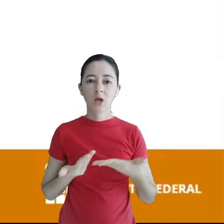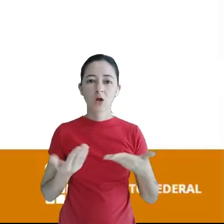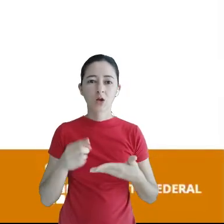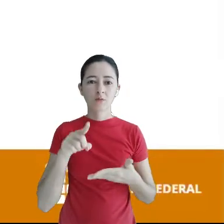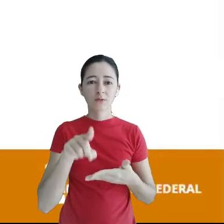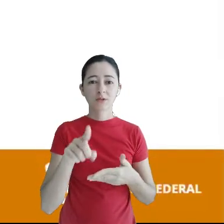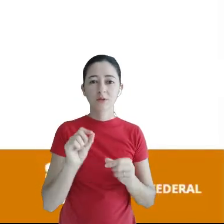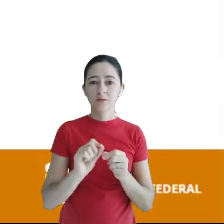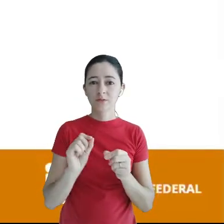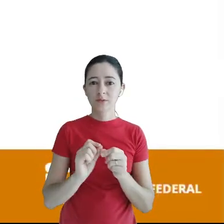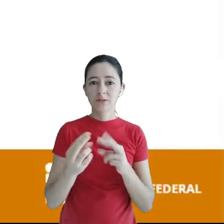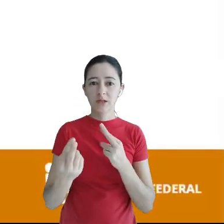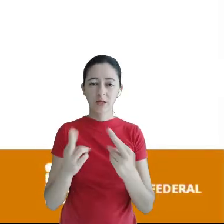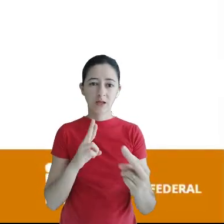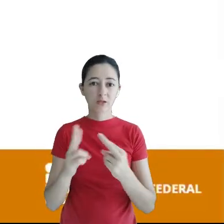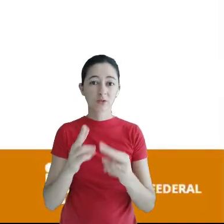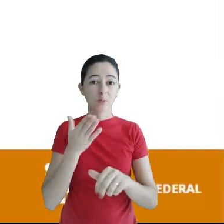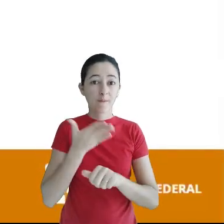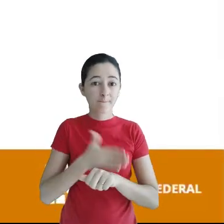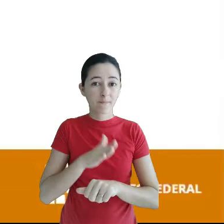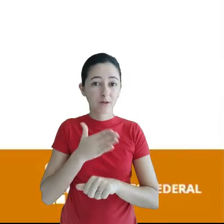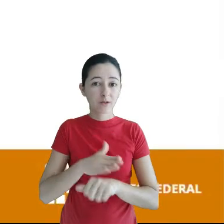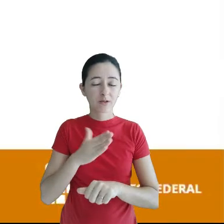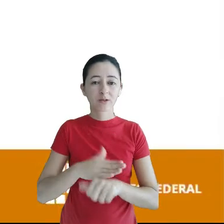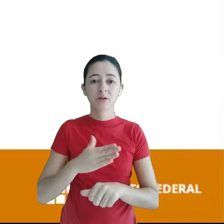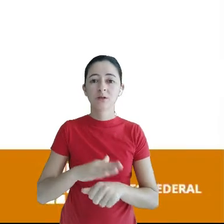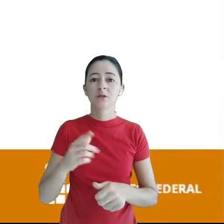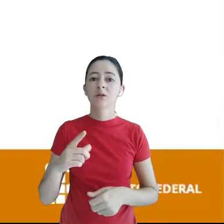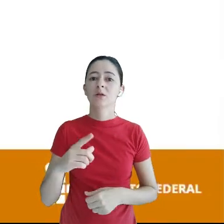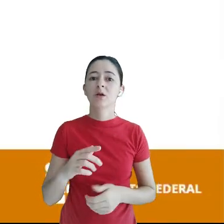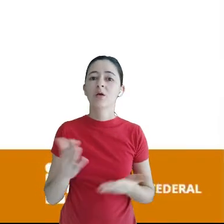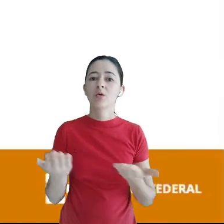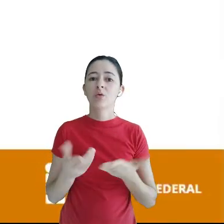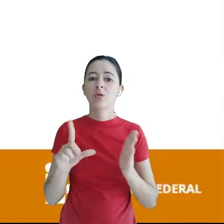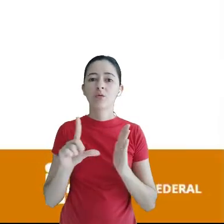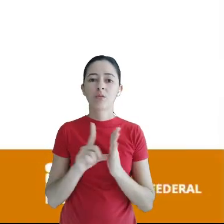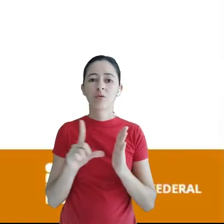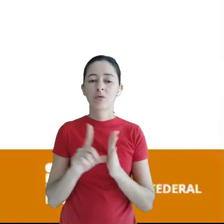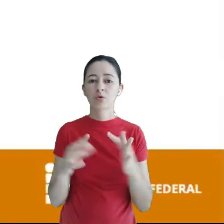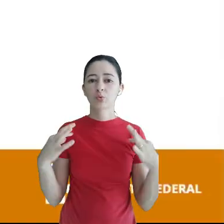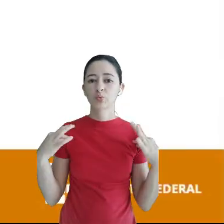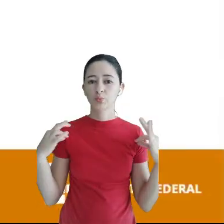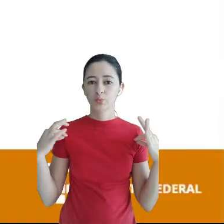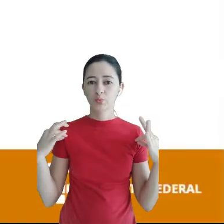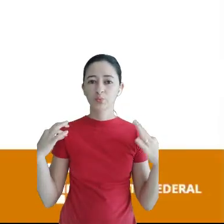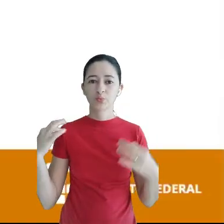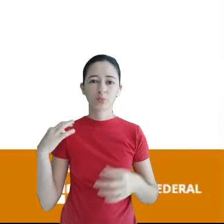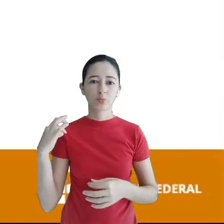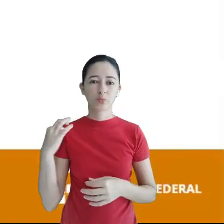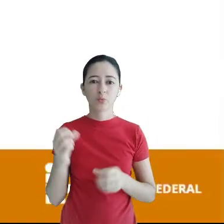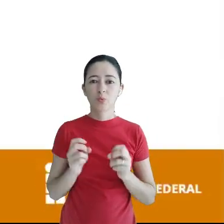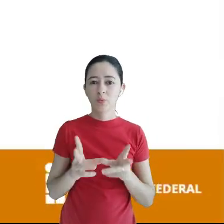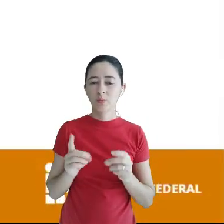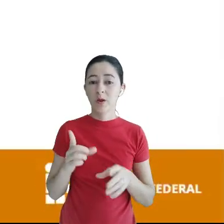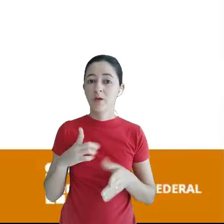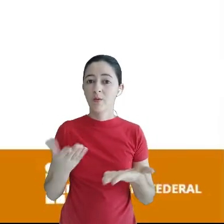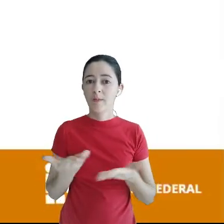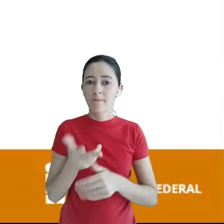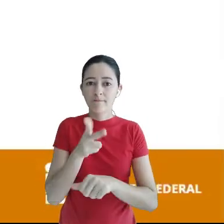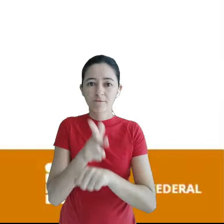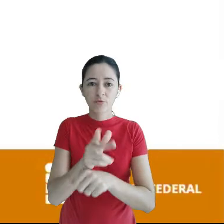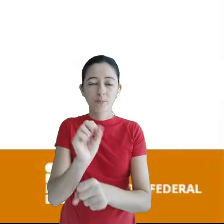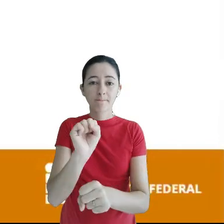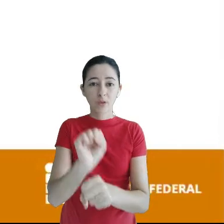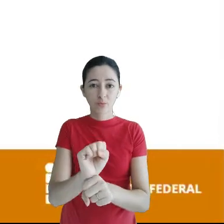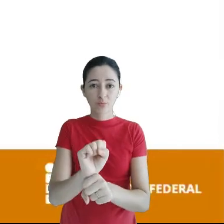Agora você relaciona as tabelas no nosso exercício de loja de venda de roupas. Tá? Pause o vídeo